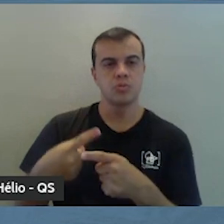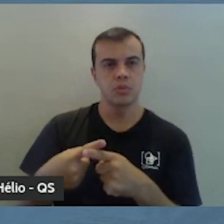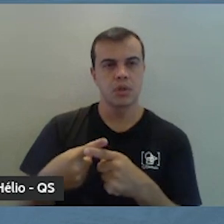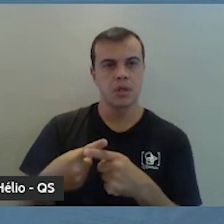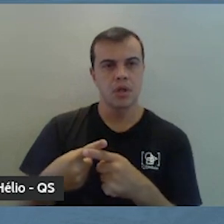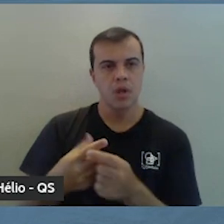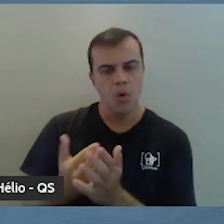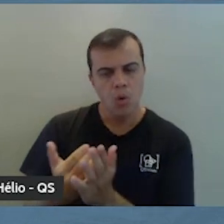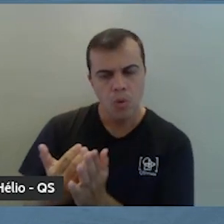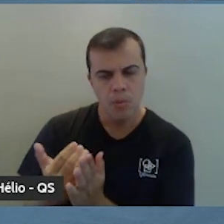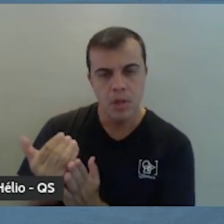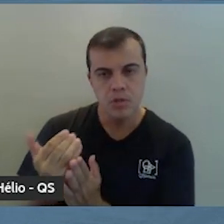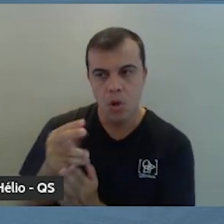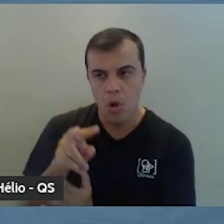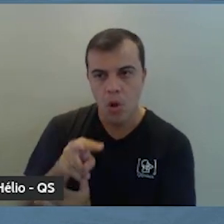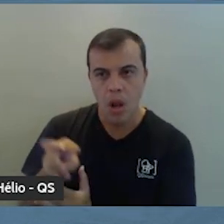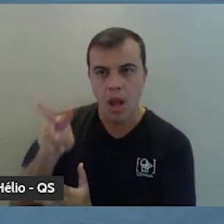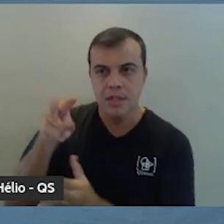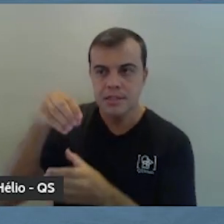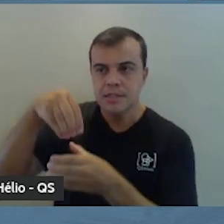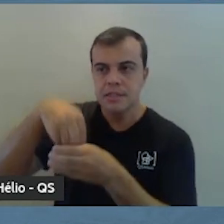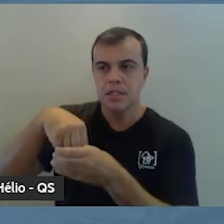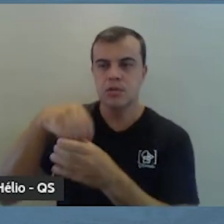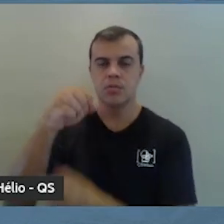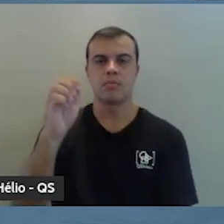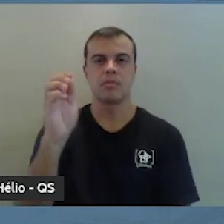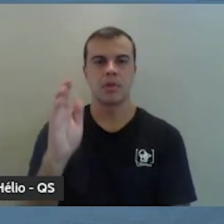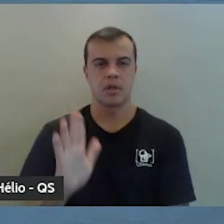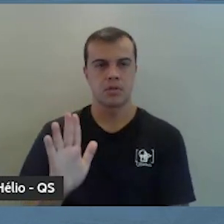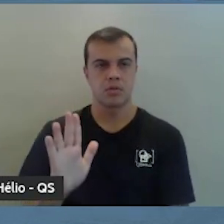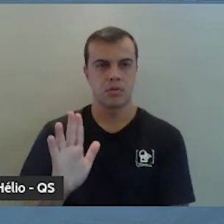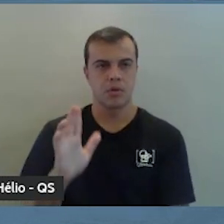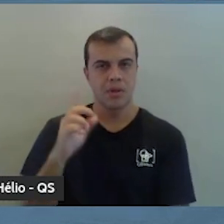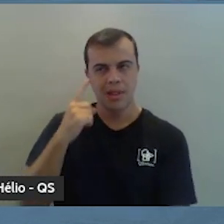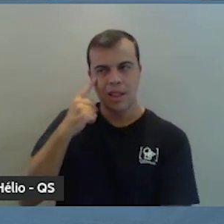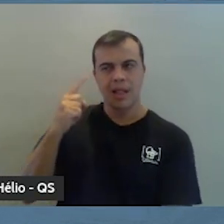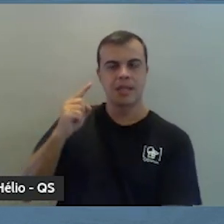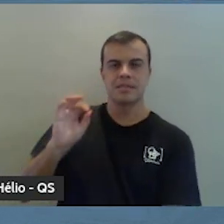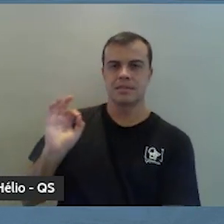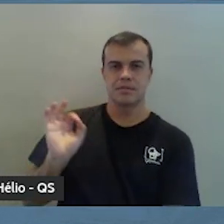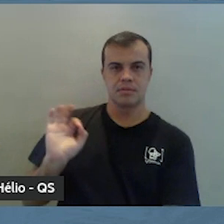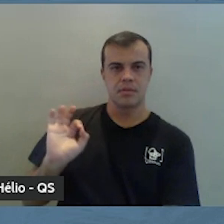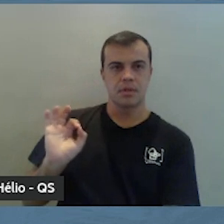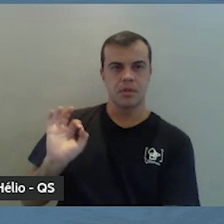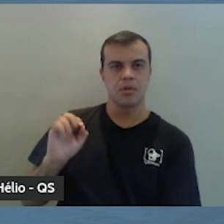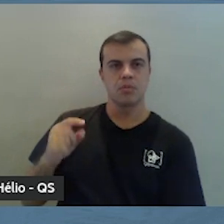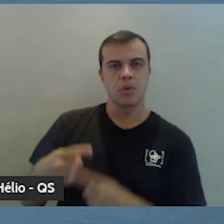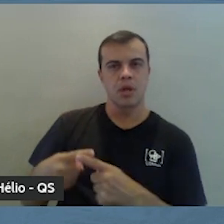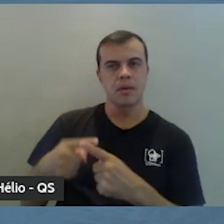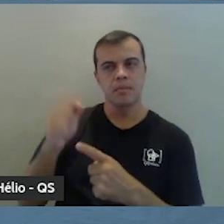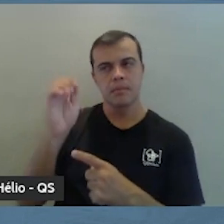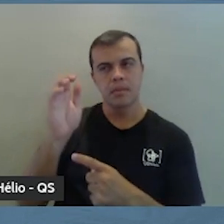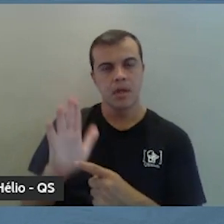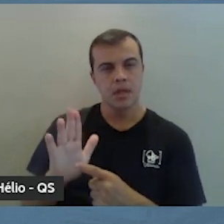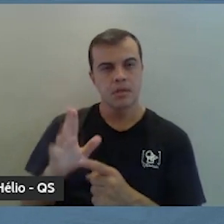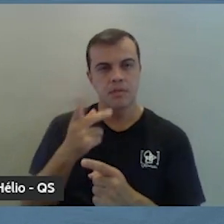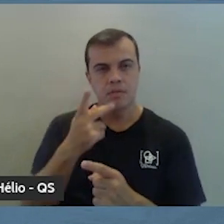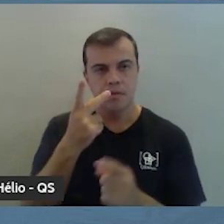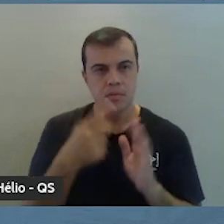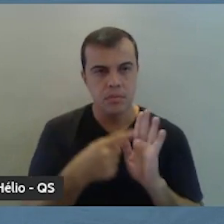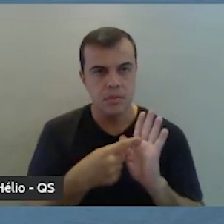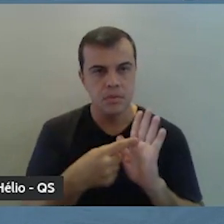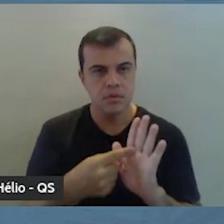o início de um olhar para dentro do Brasil, não idealizado, né? Porque o Brasil até então era retratado com